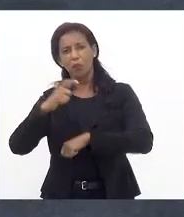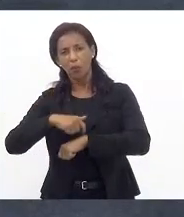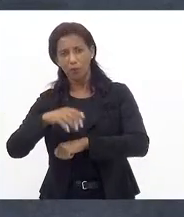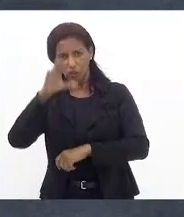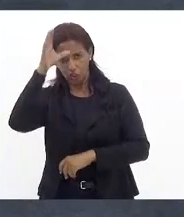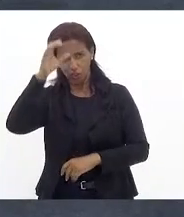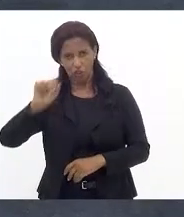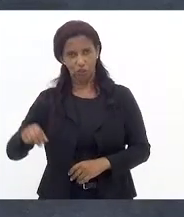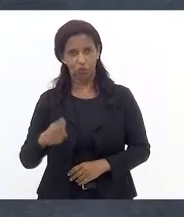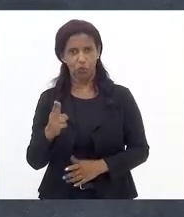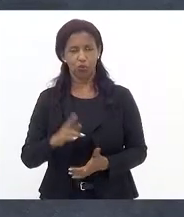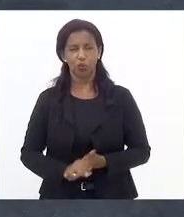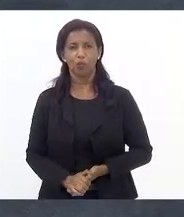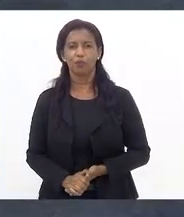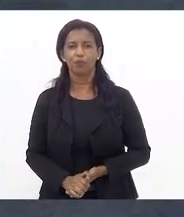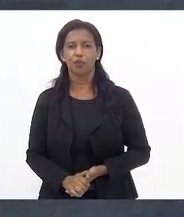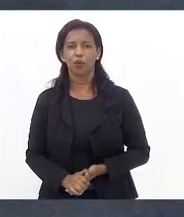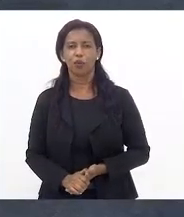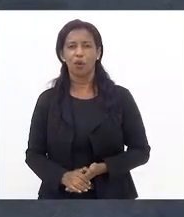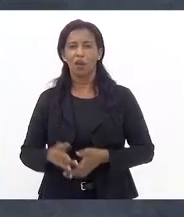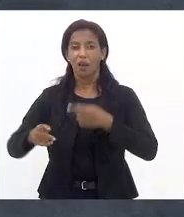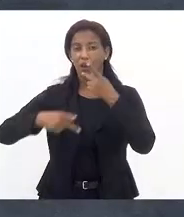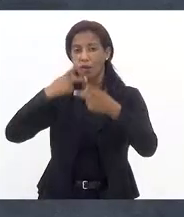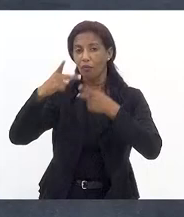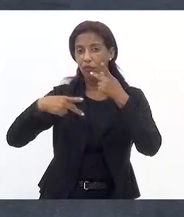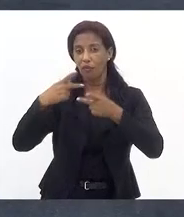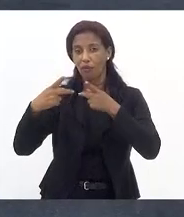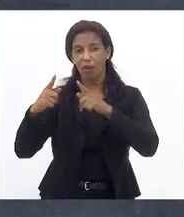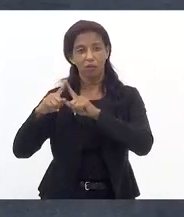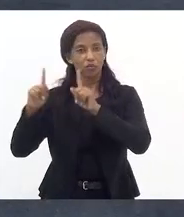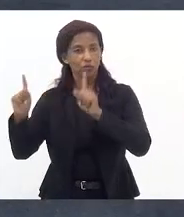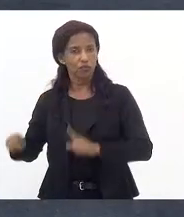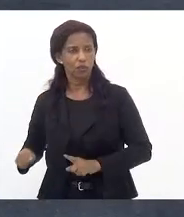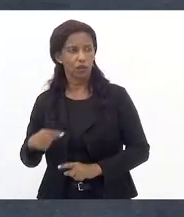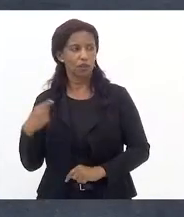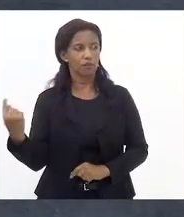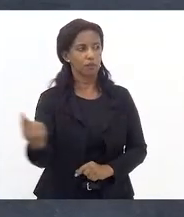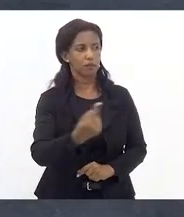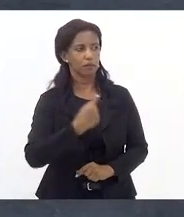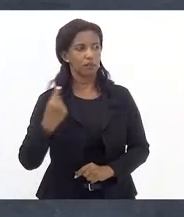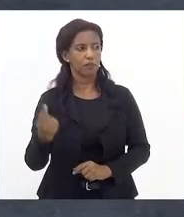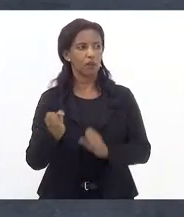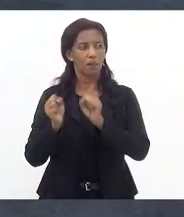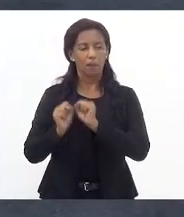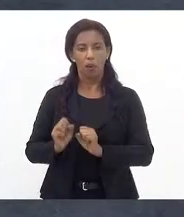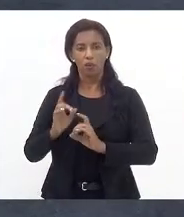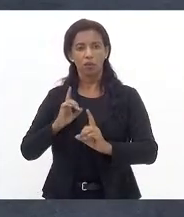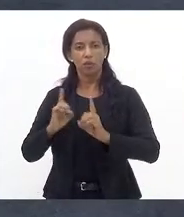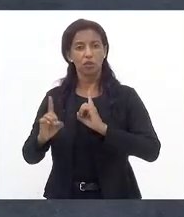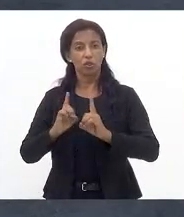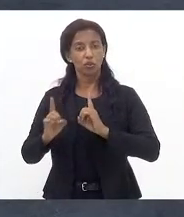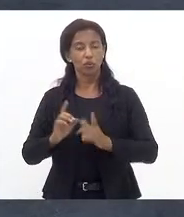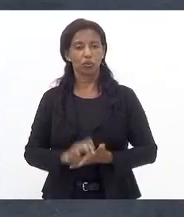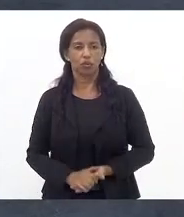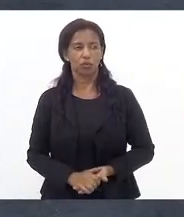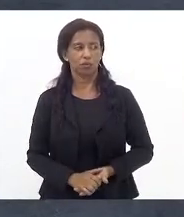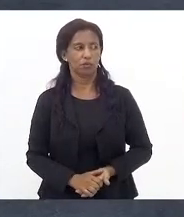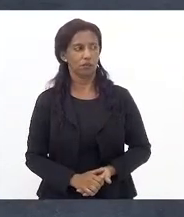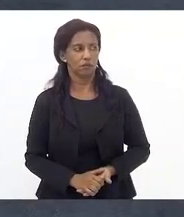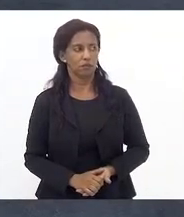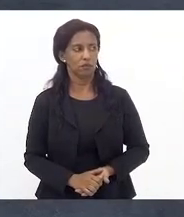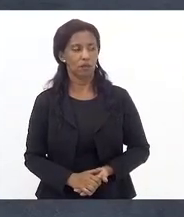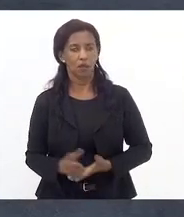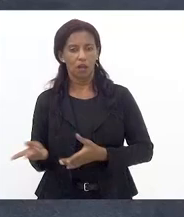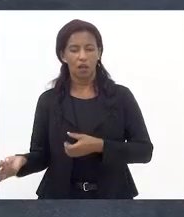Tiaju, o pleito dos servidores para que a gente possa discutir a questão